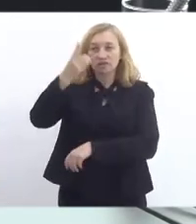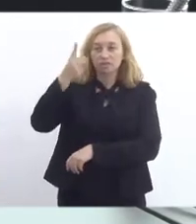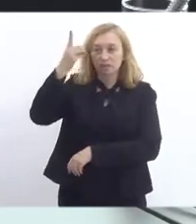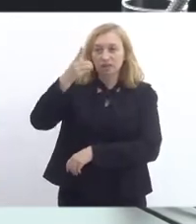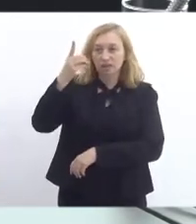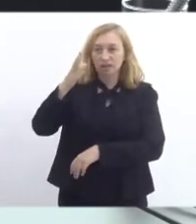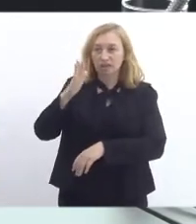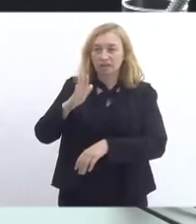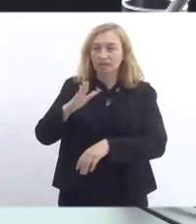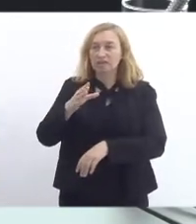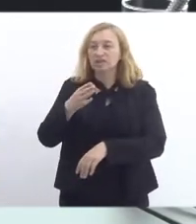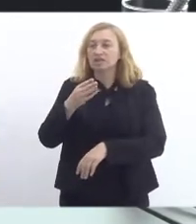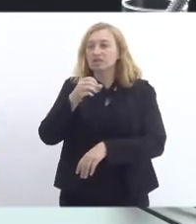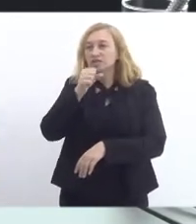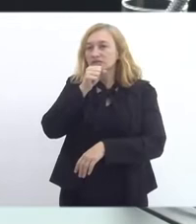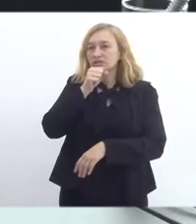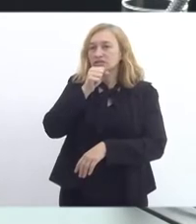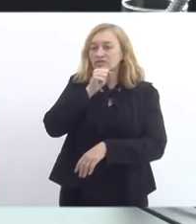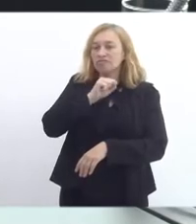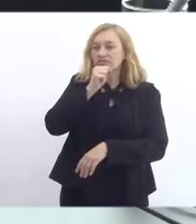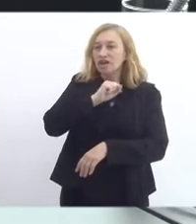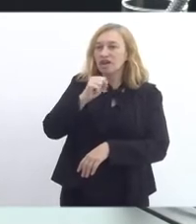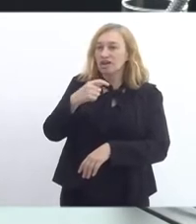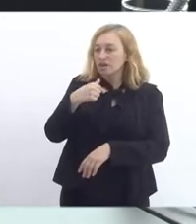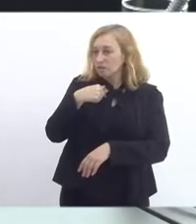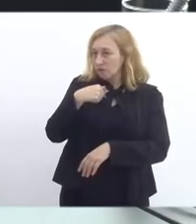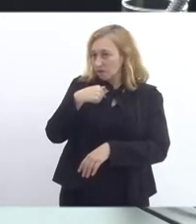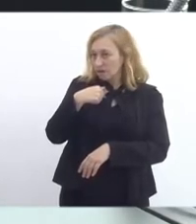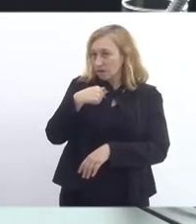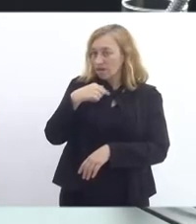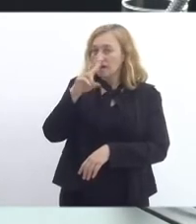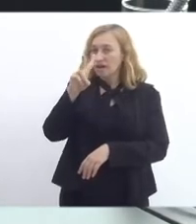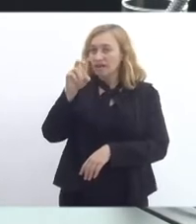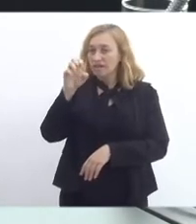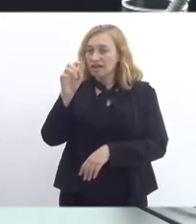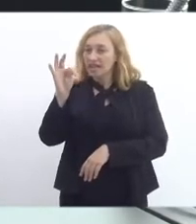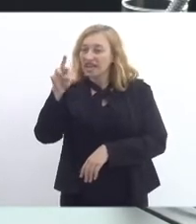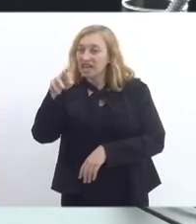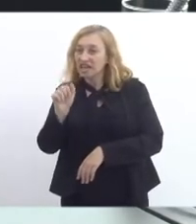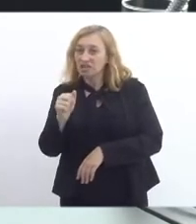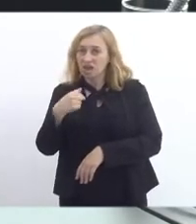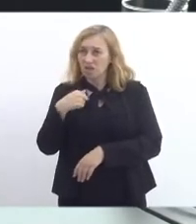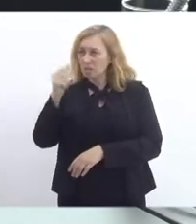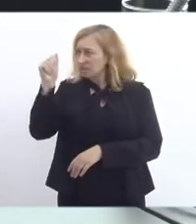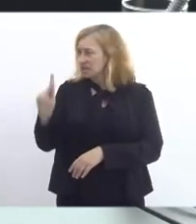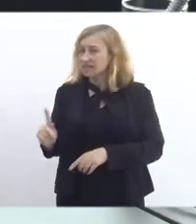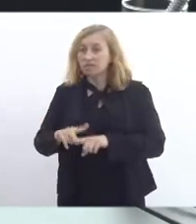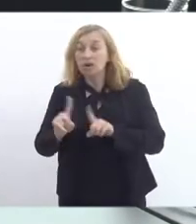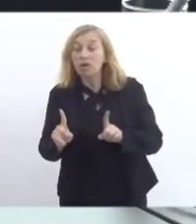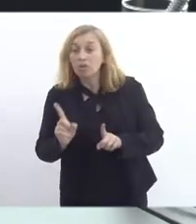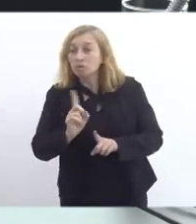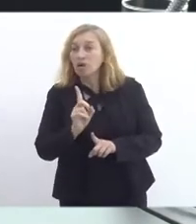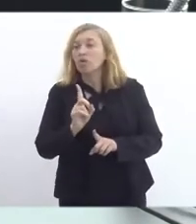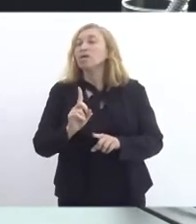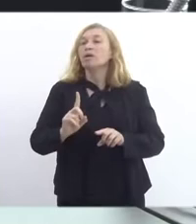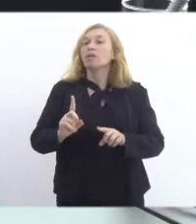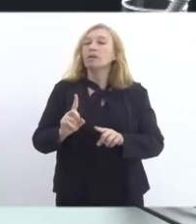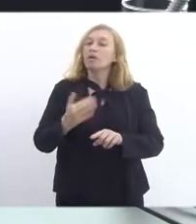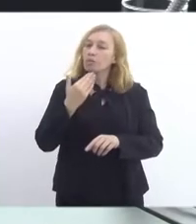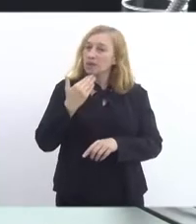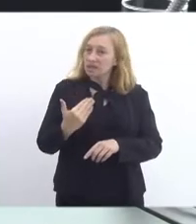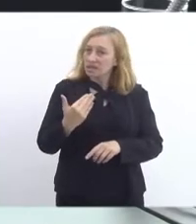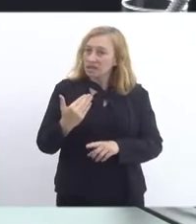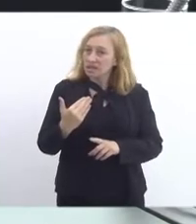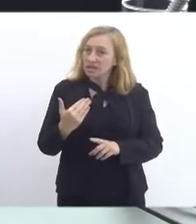como eu, de veterano. É verdade. E não estava nenhum de nós aposentados. Então, eu pedi aqui para